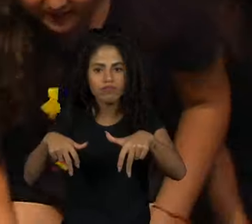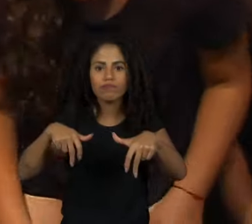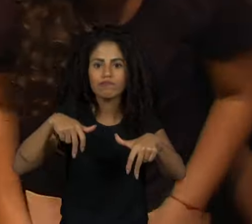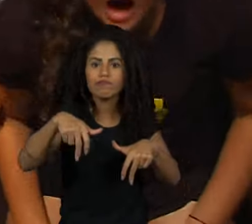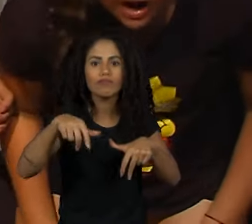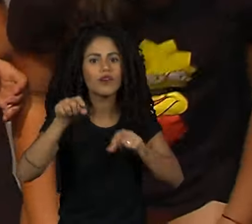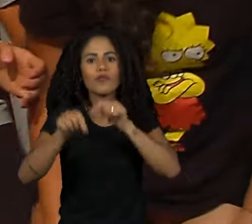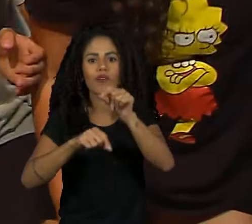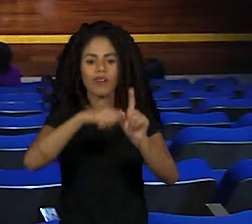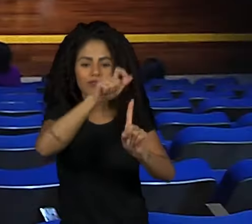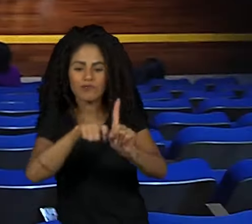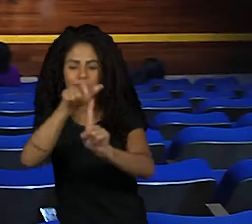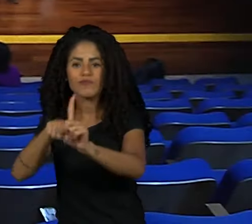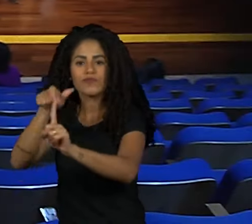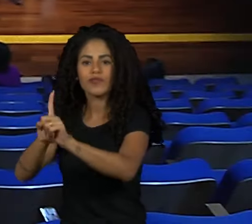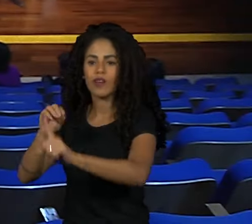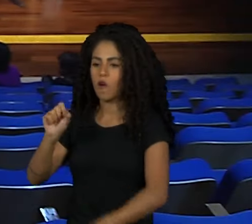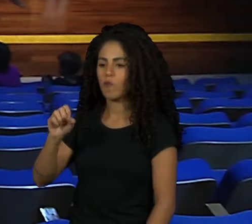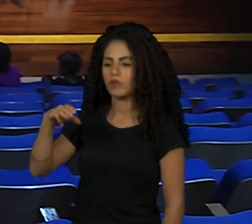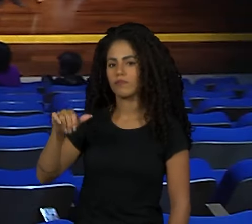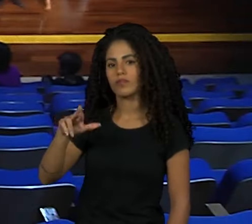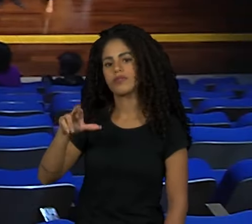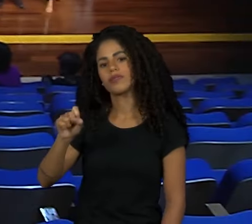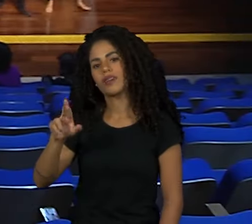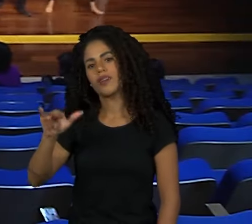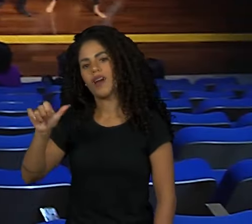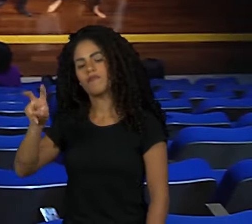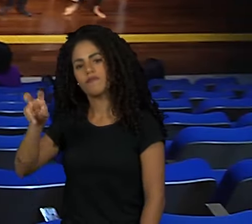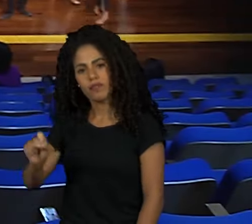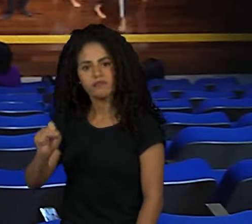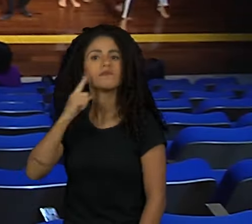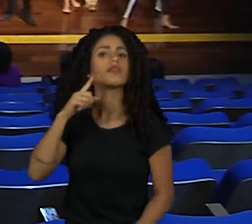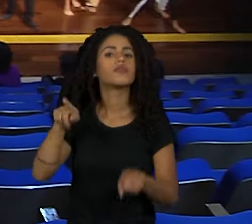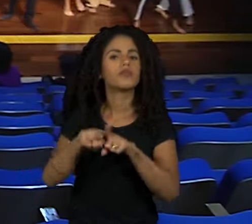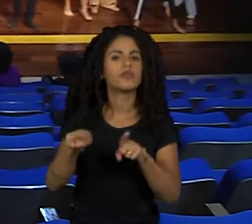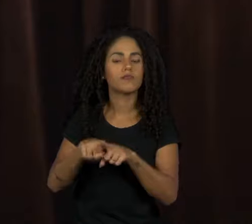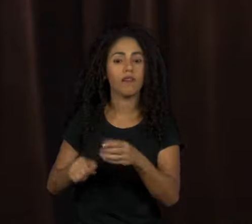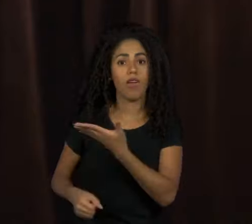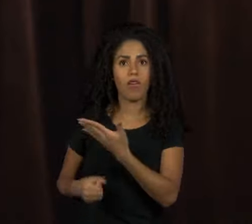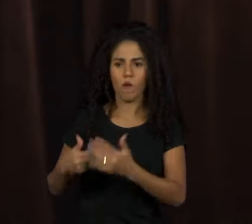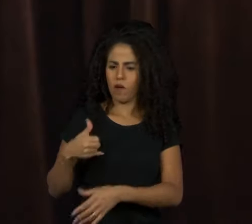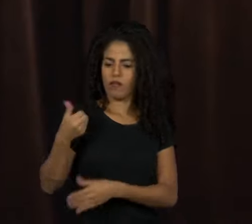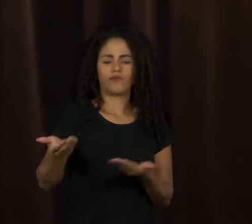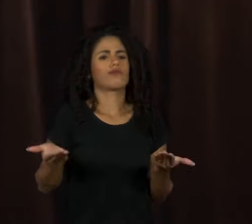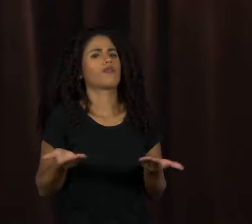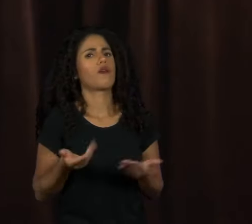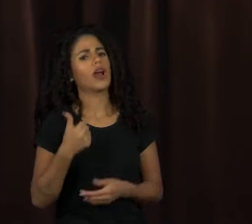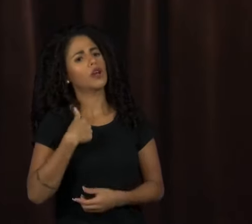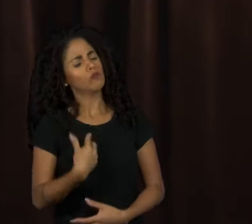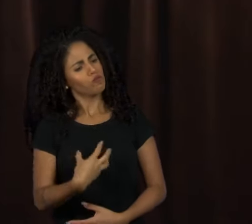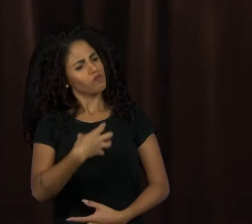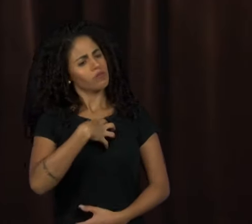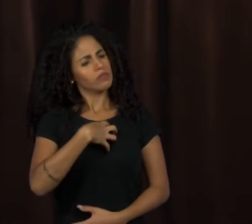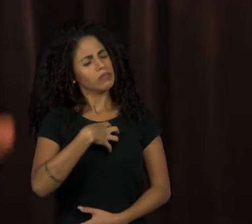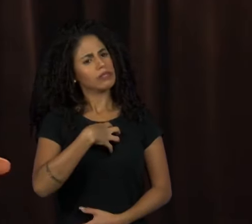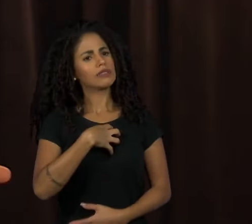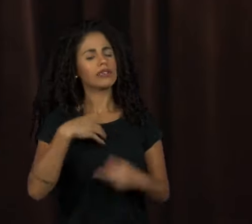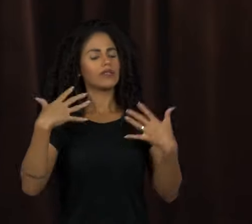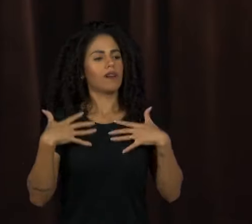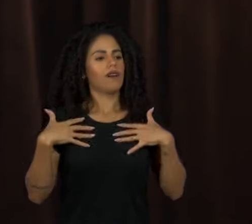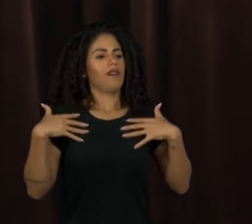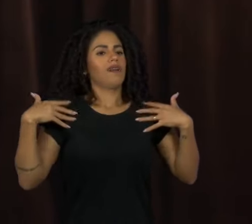Os Miseráveis, eles também ganham um pouco de vida. Eu, quando eu chego nessa idade que eu tô, eu sinto que eu tô